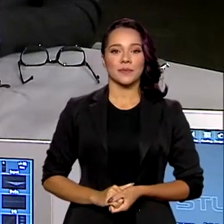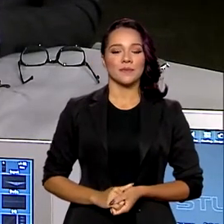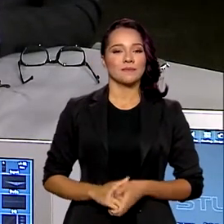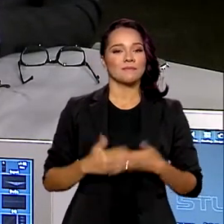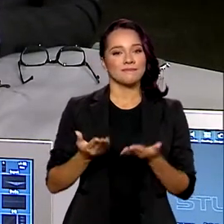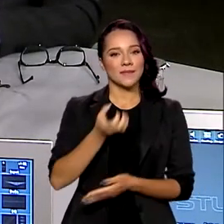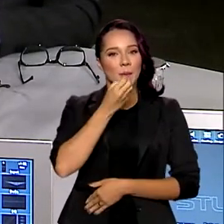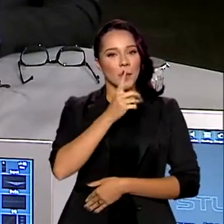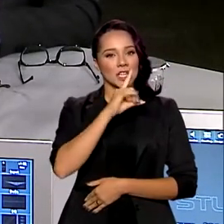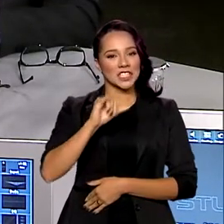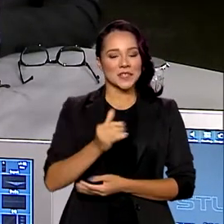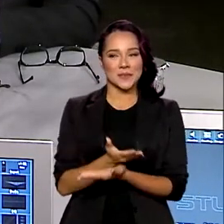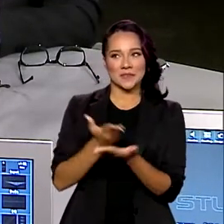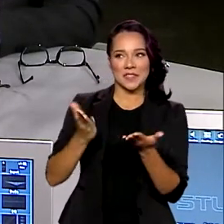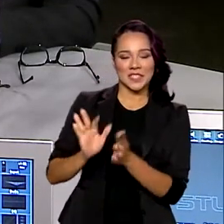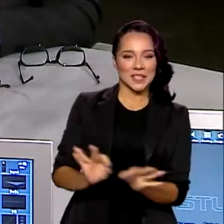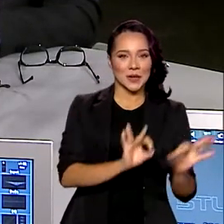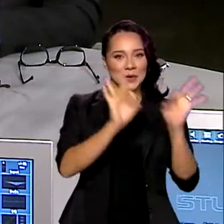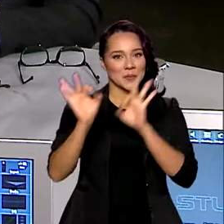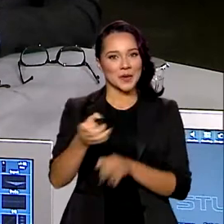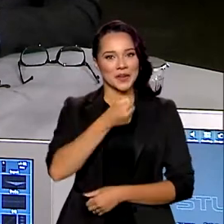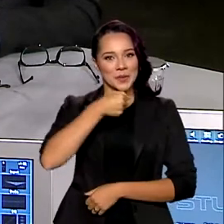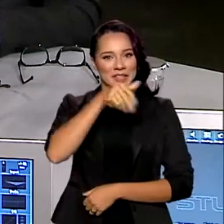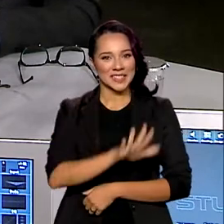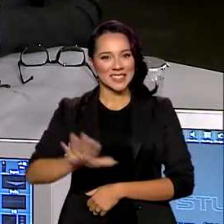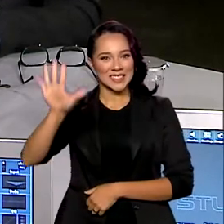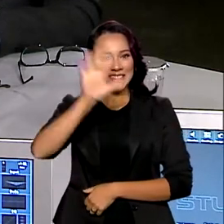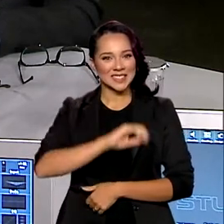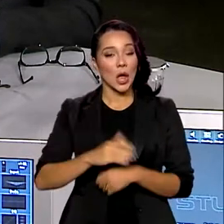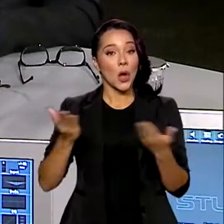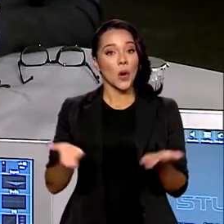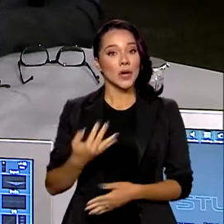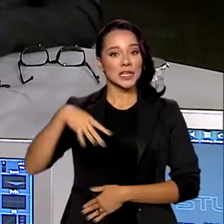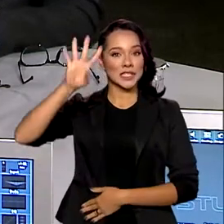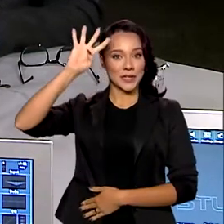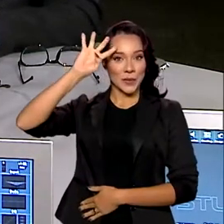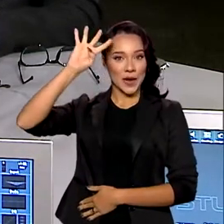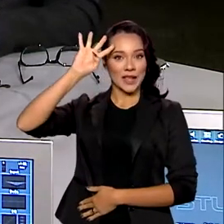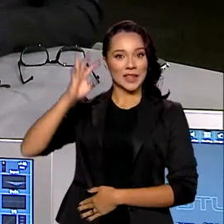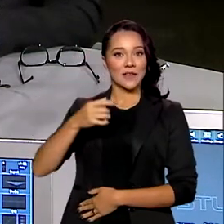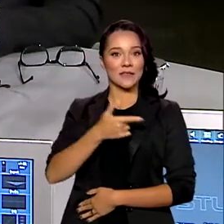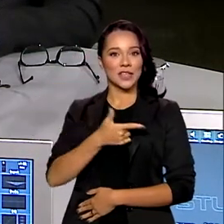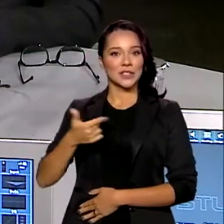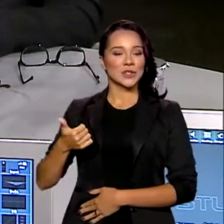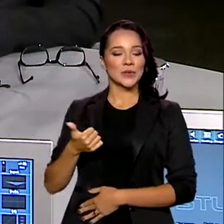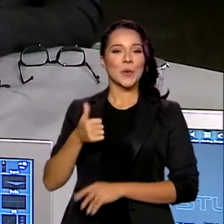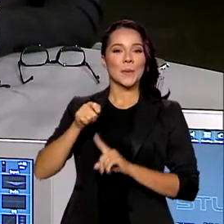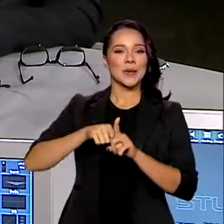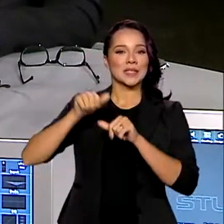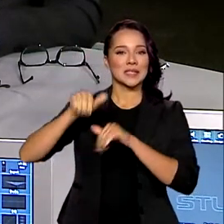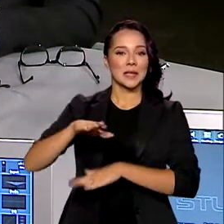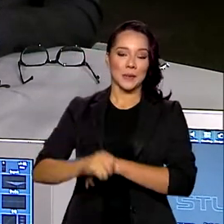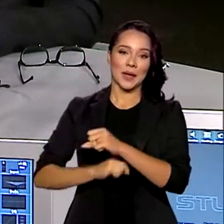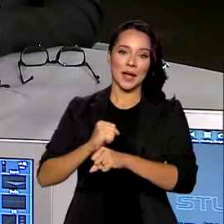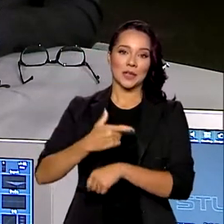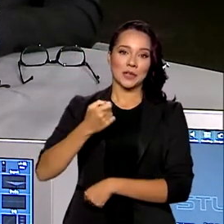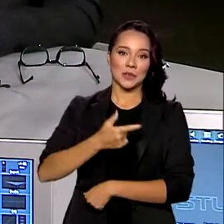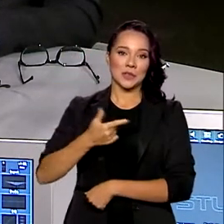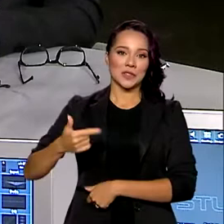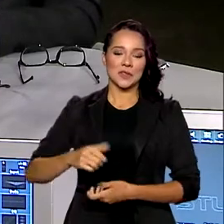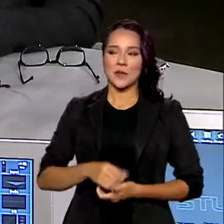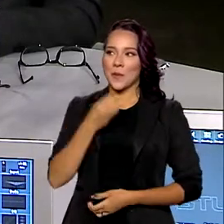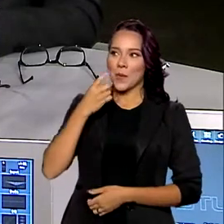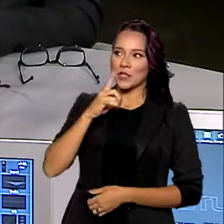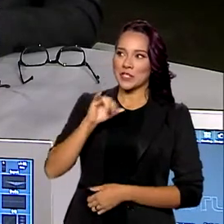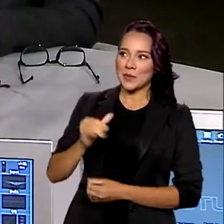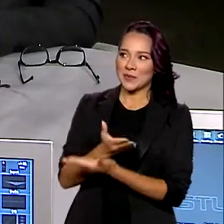Muito bom dia para você que acompanha o Repórter Nacional. Hoje é quarta-feira, 21 de setembro de 2022. E bom dia para